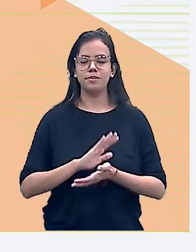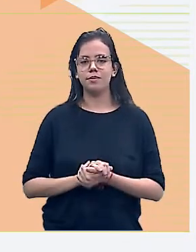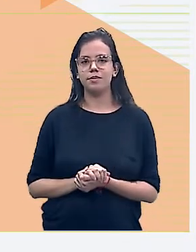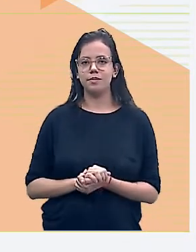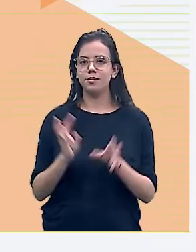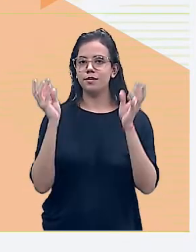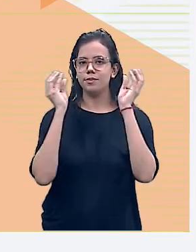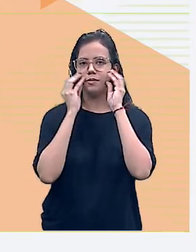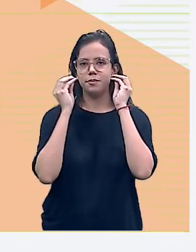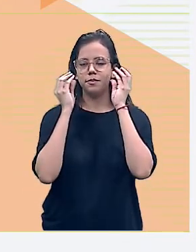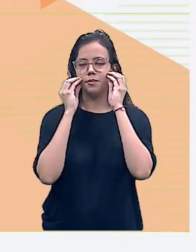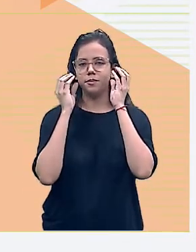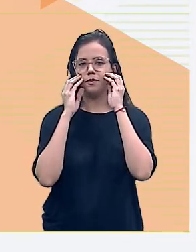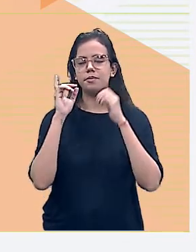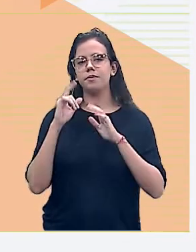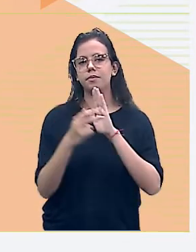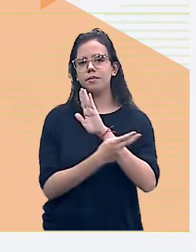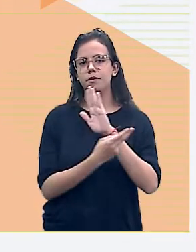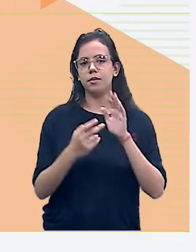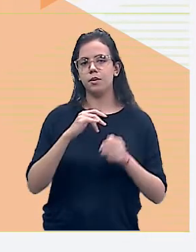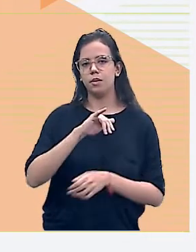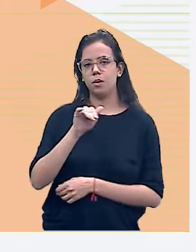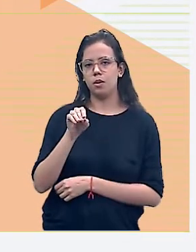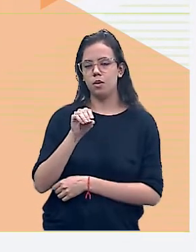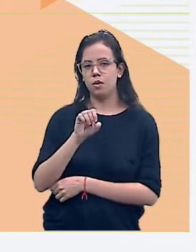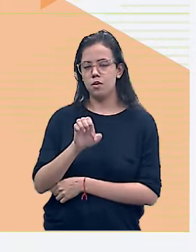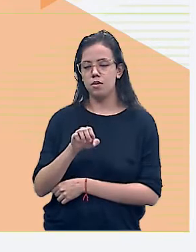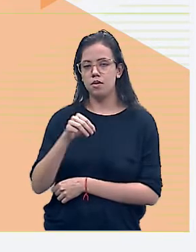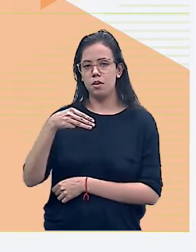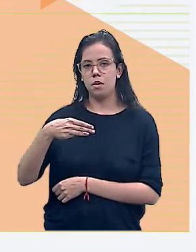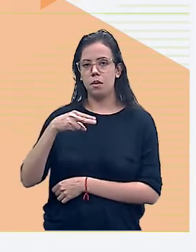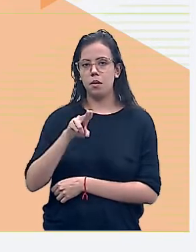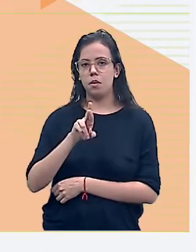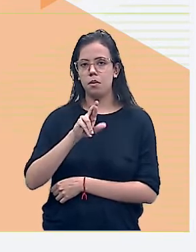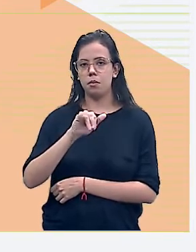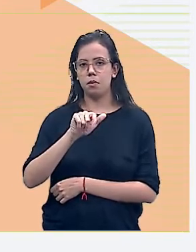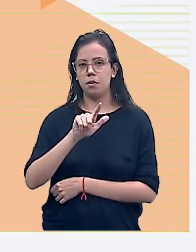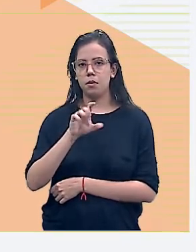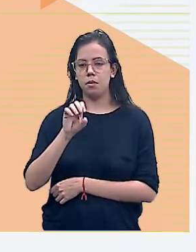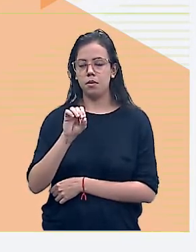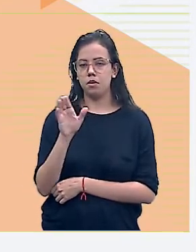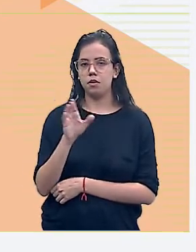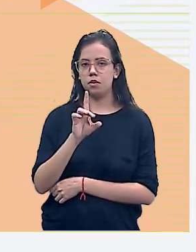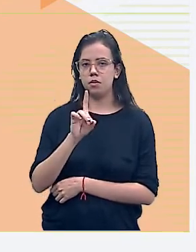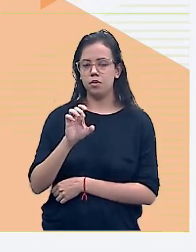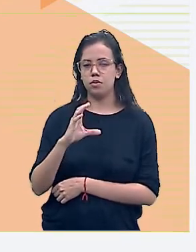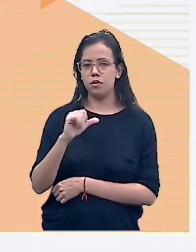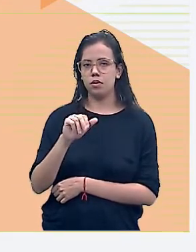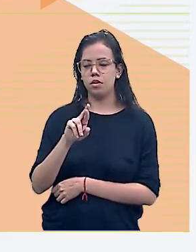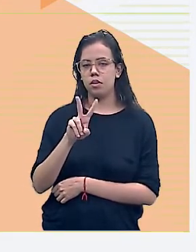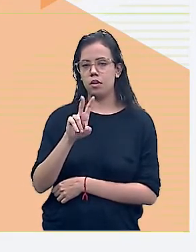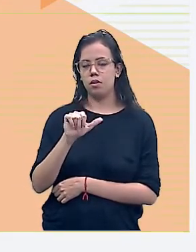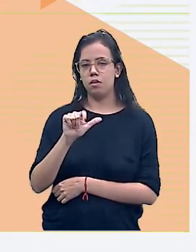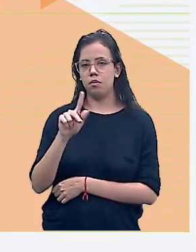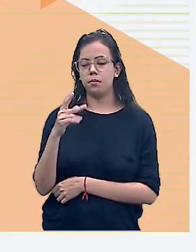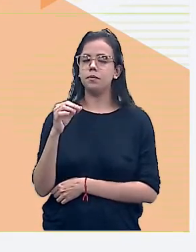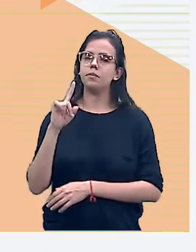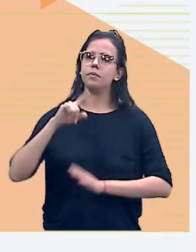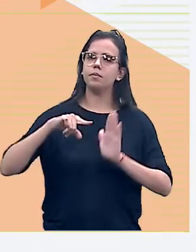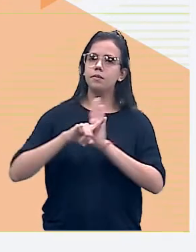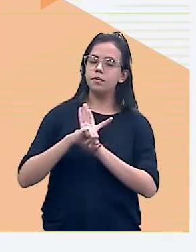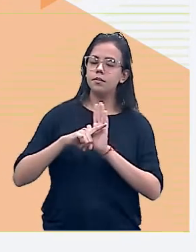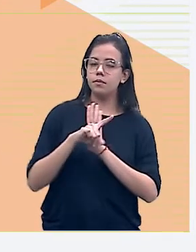Coisa fofa que é o José Murilo de Carvalho José Murilo de Carvalho gente ele tanto é um Historiador